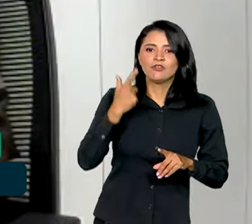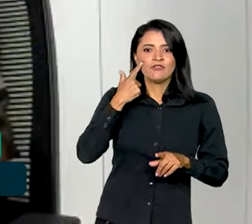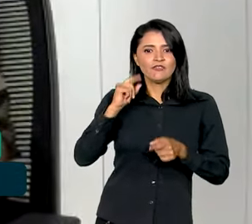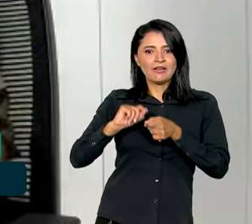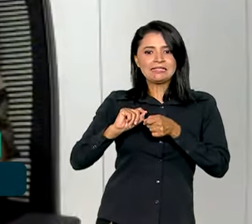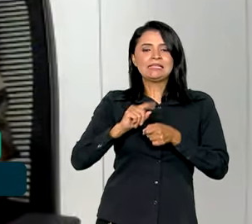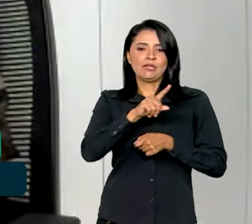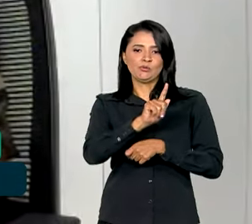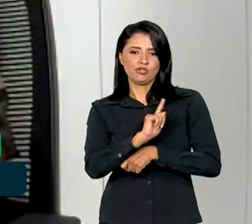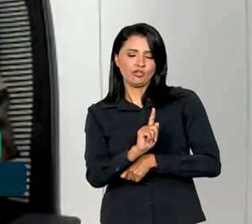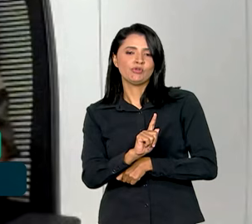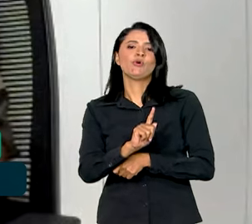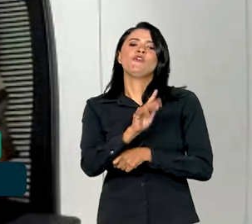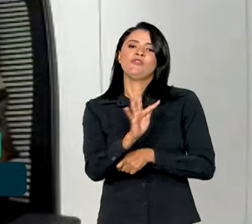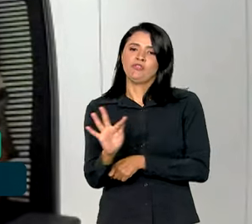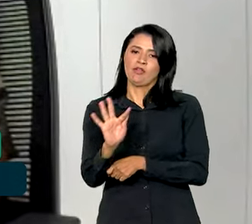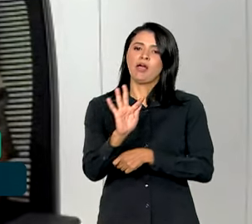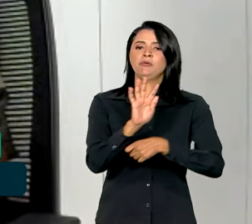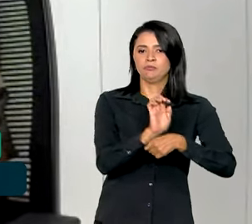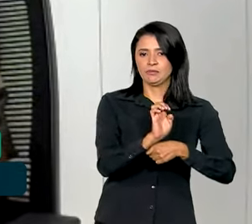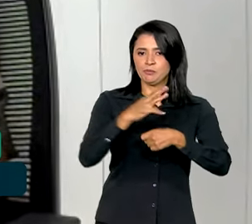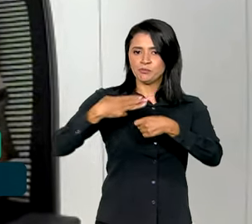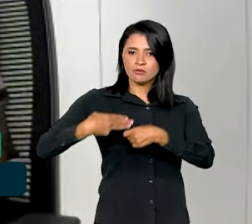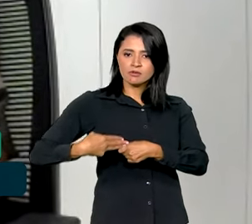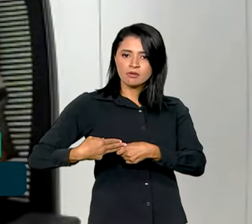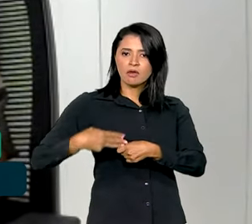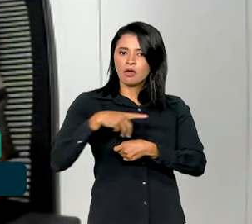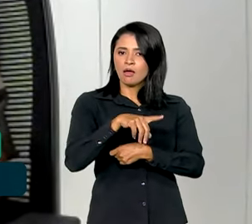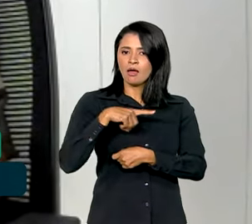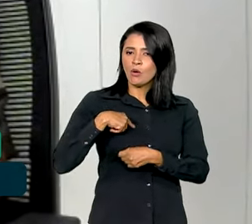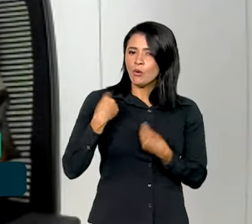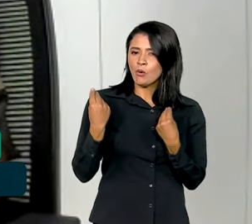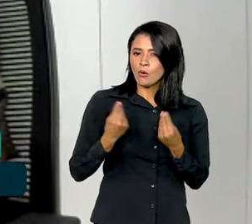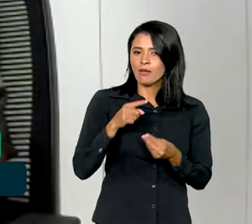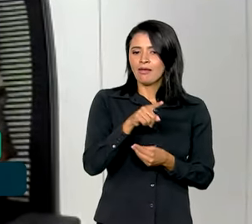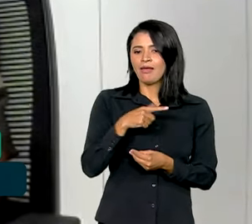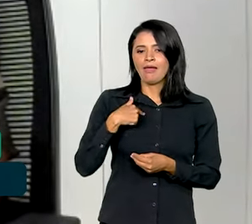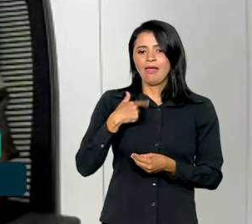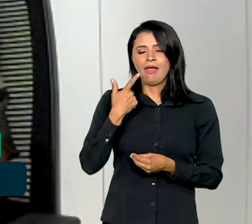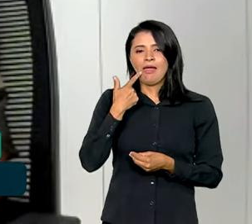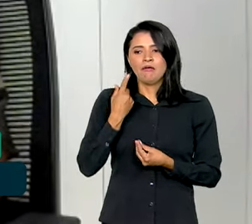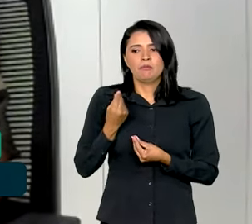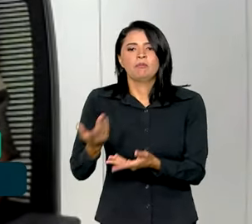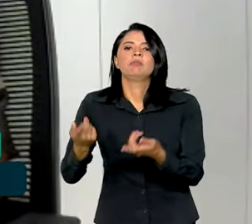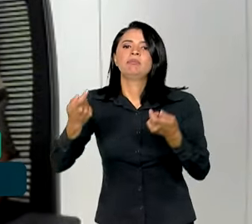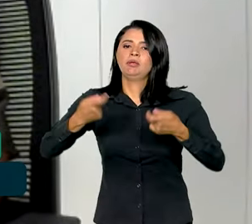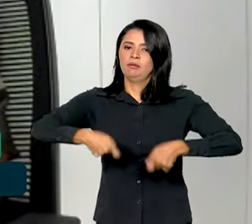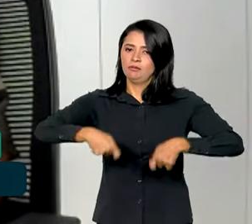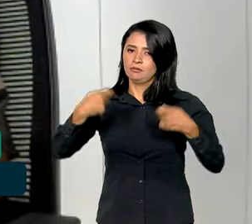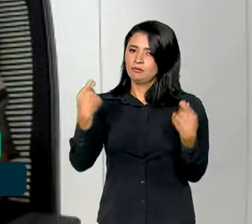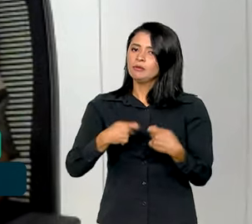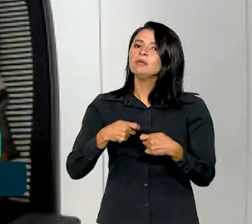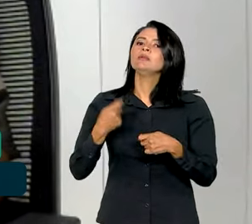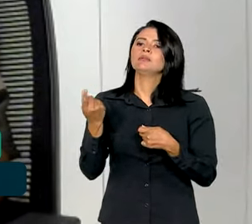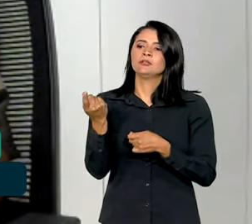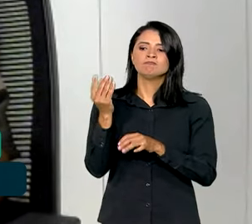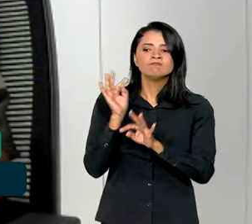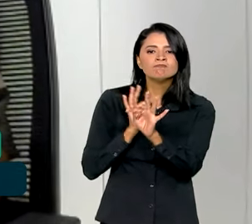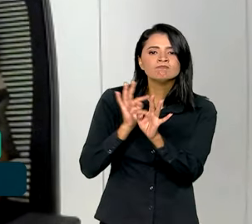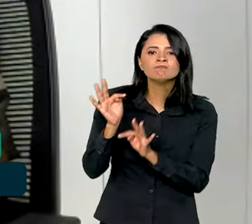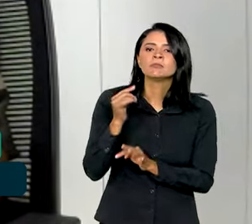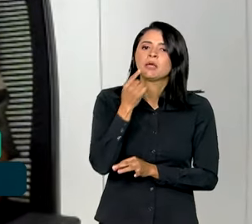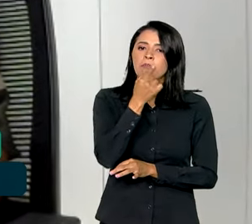gestor federal, estadual, municipal não possa mais não ofertar o cuidado em saúde bucal para a